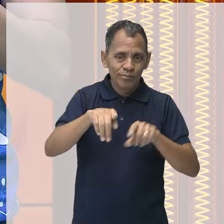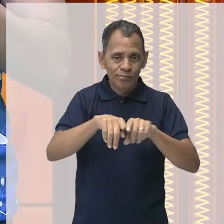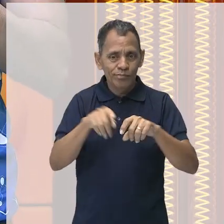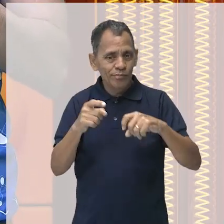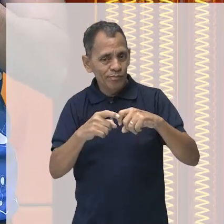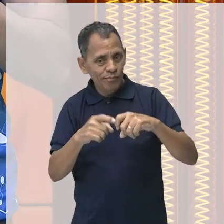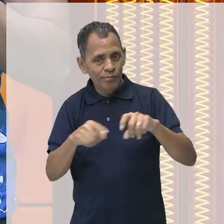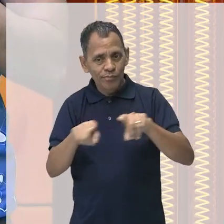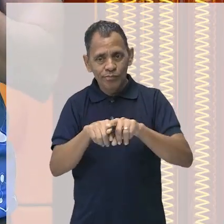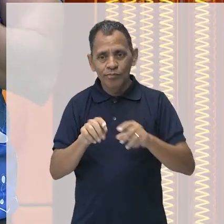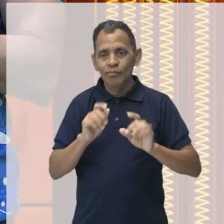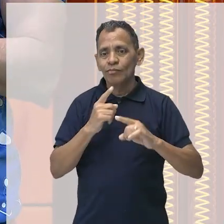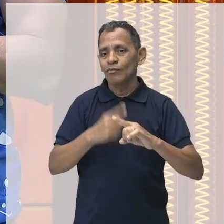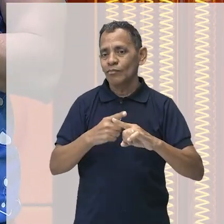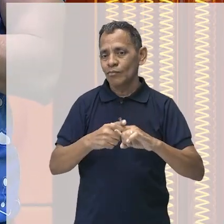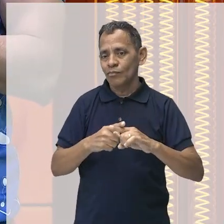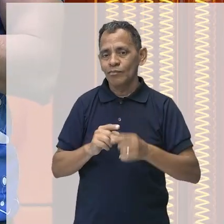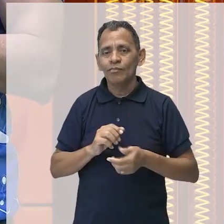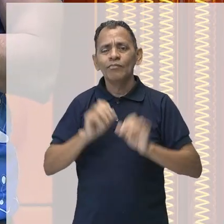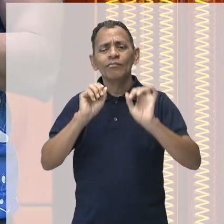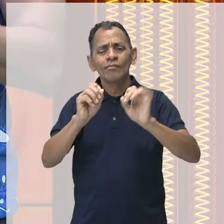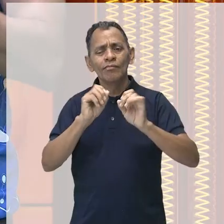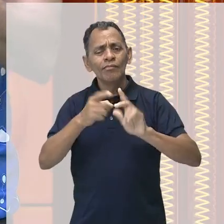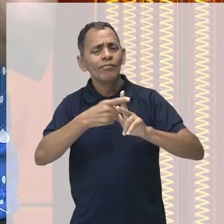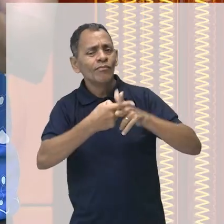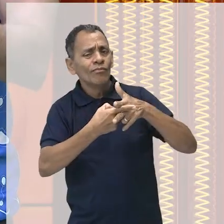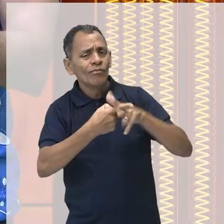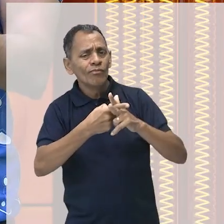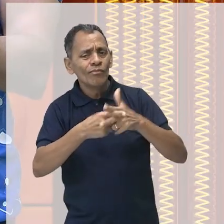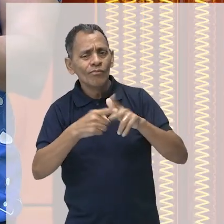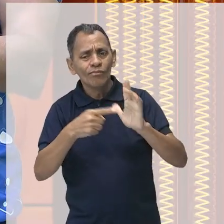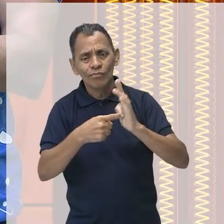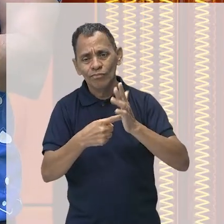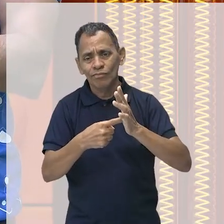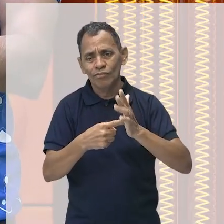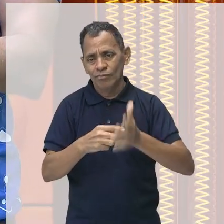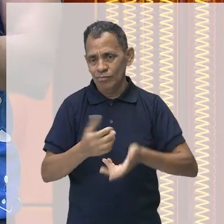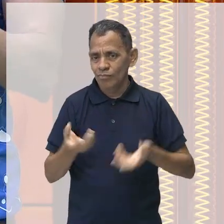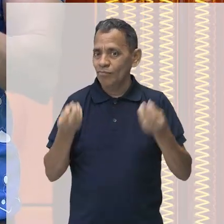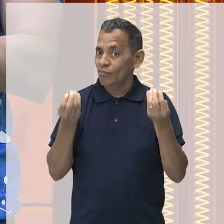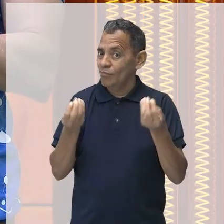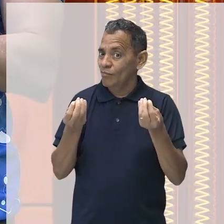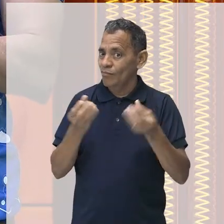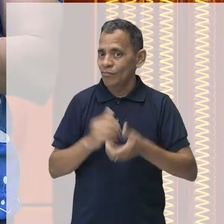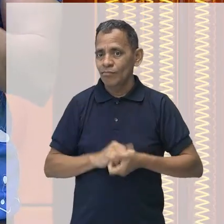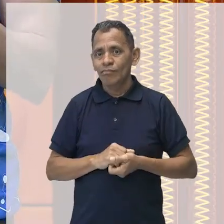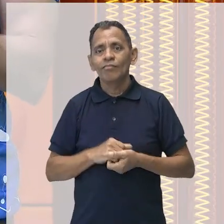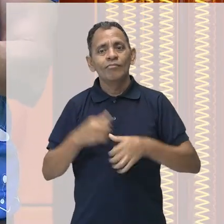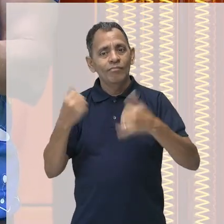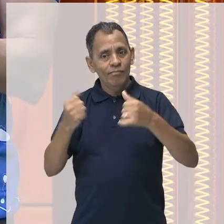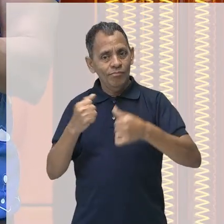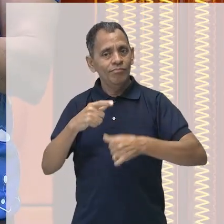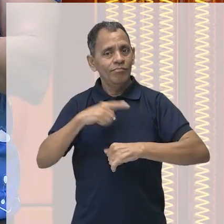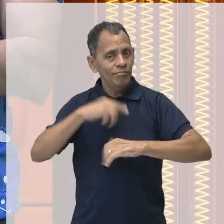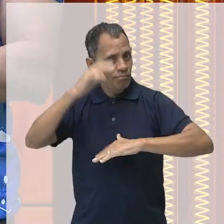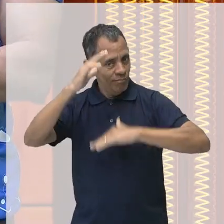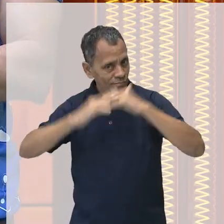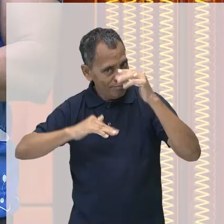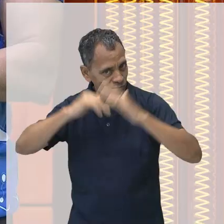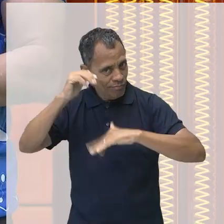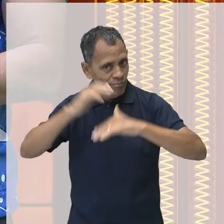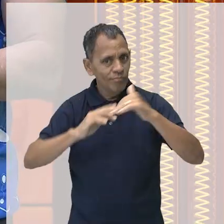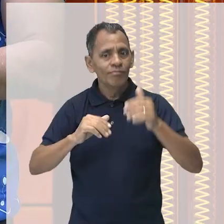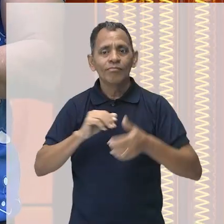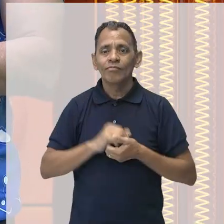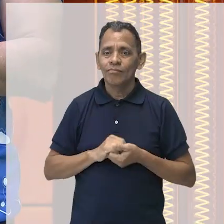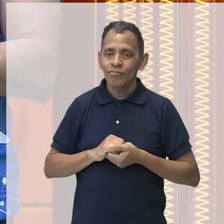vamos fazer, tipo assim, a manutenção dessas máquinas, por exemplo. E para fazer a manutenção dessas máquinas, a gente precisa ali estar mais qualificado, certo? É só um